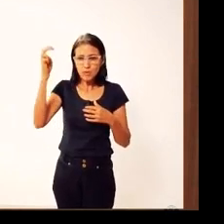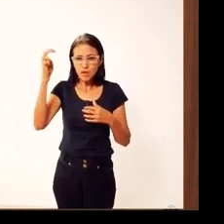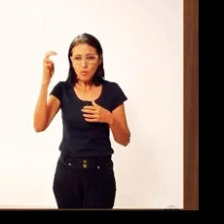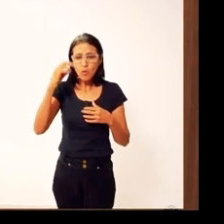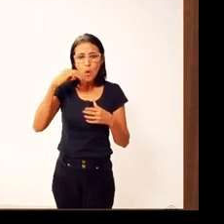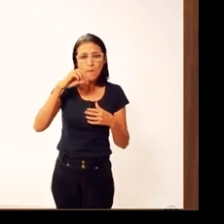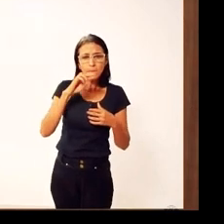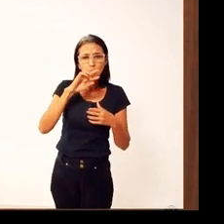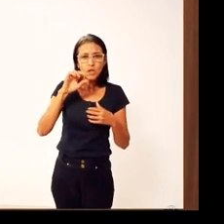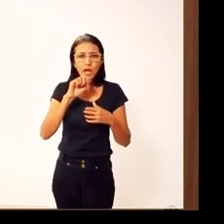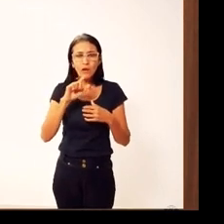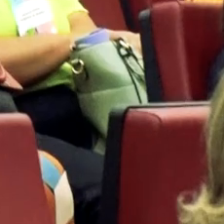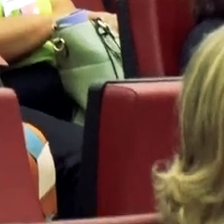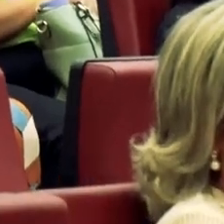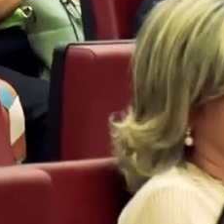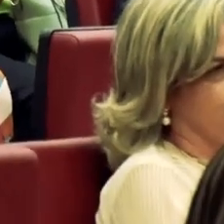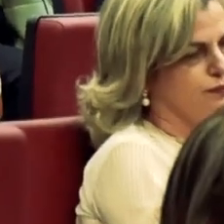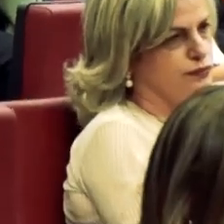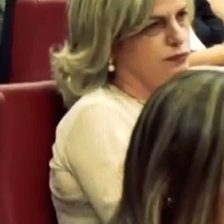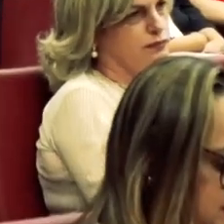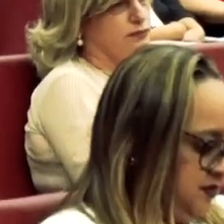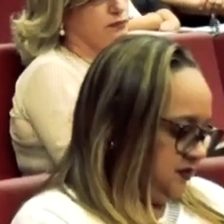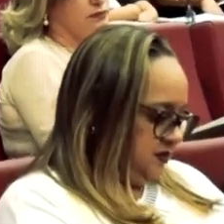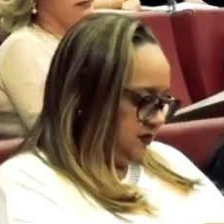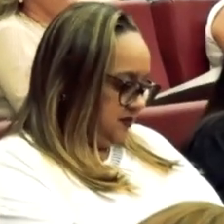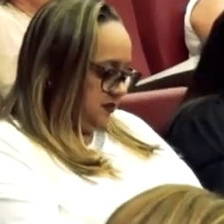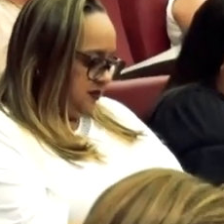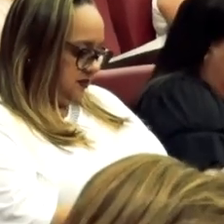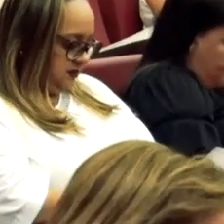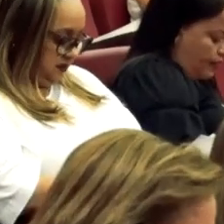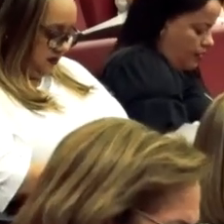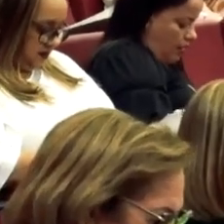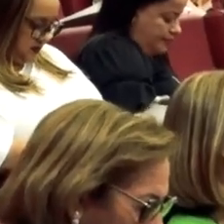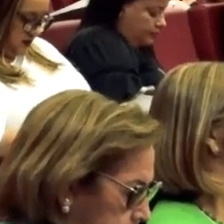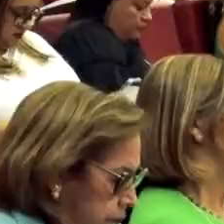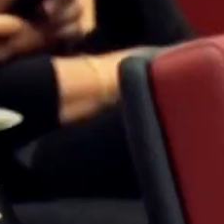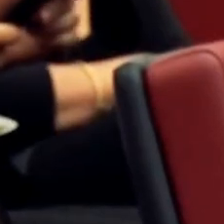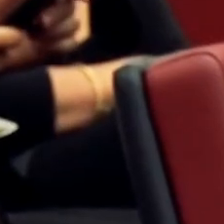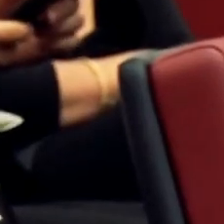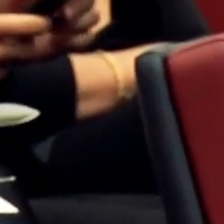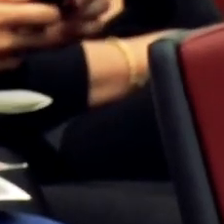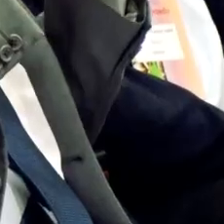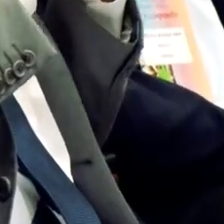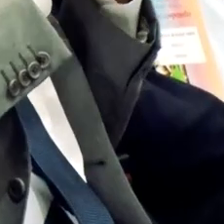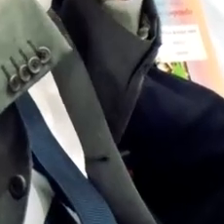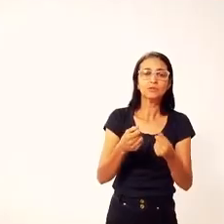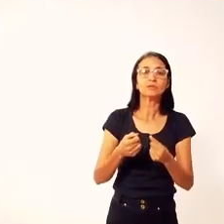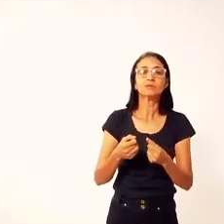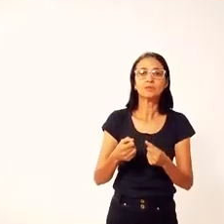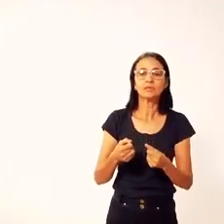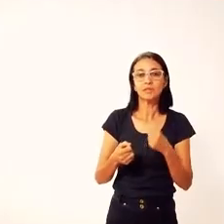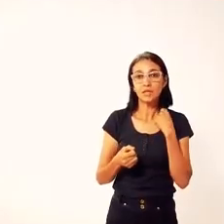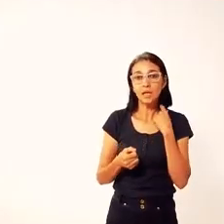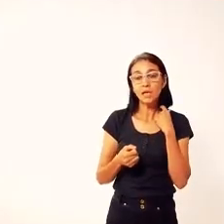faz na primeira infância. O Comitê Goiano do Pacto Nacional pela Primeira Infância é formado, além do TCE e TCM, entre